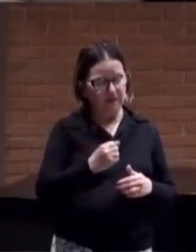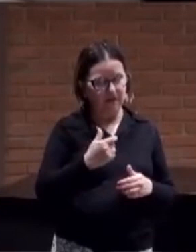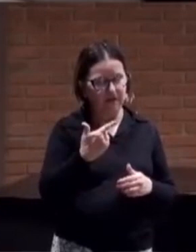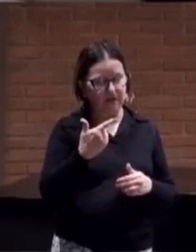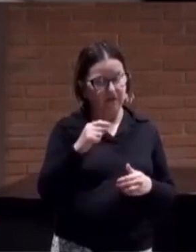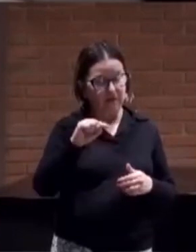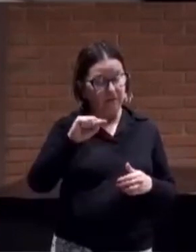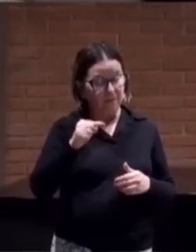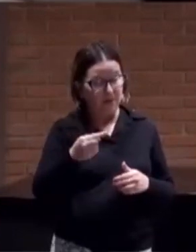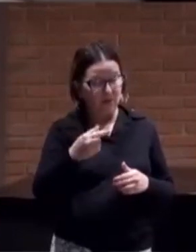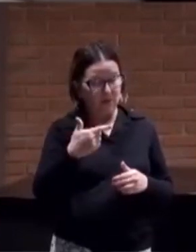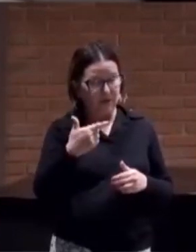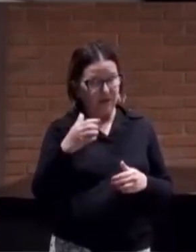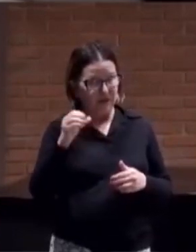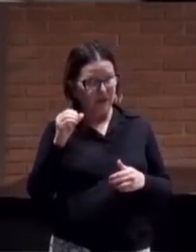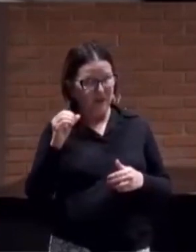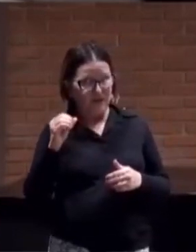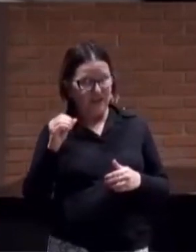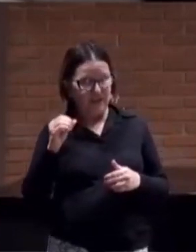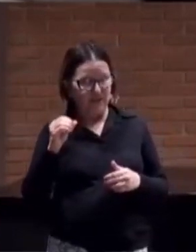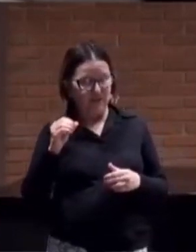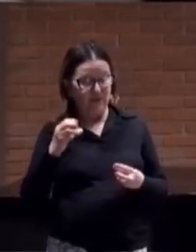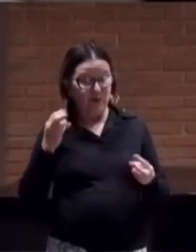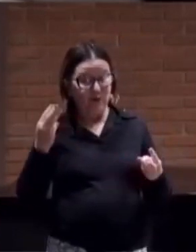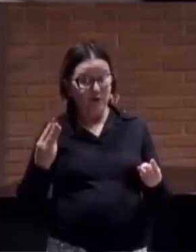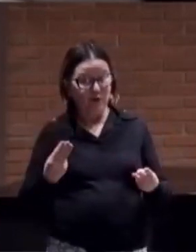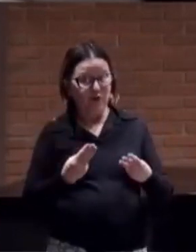2.200 judeus na Espanha.